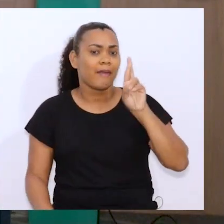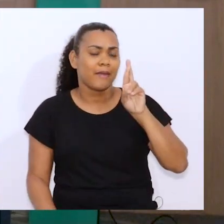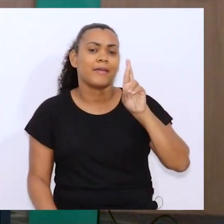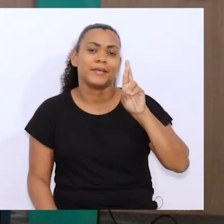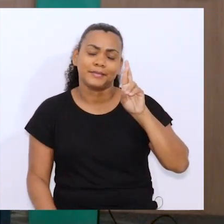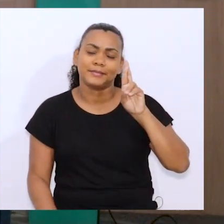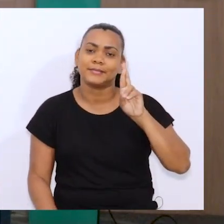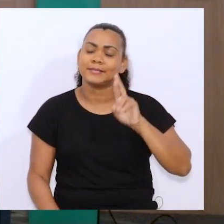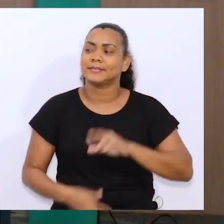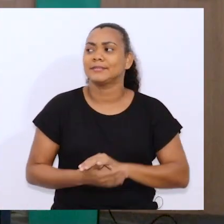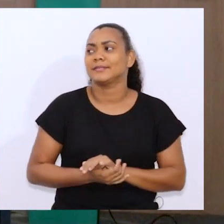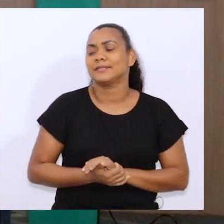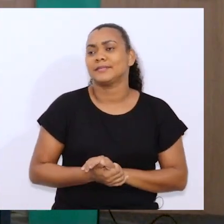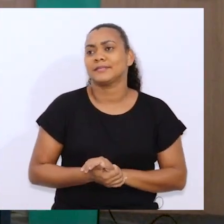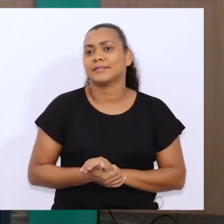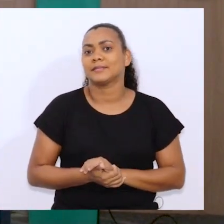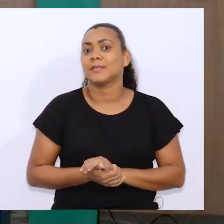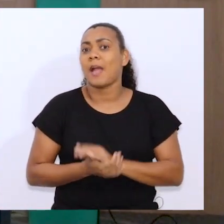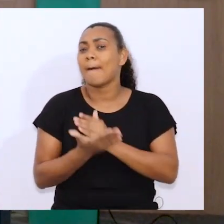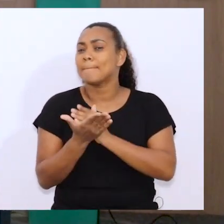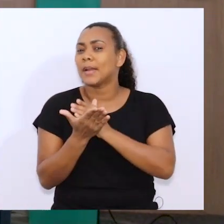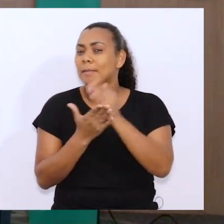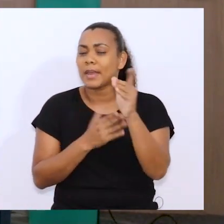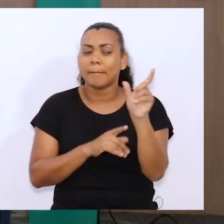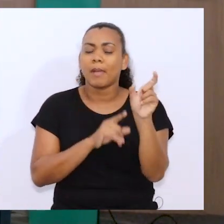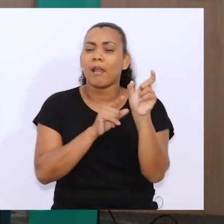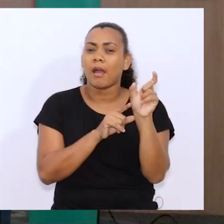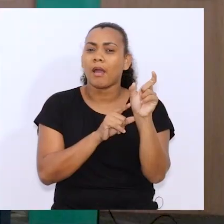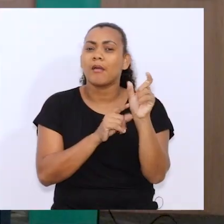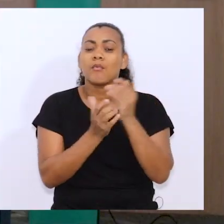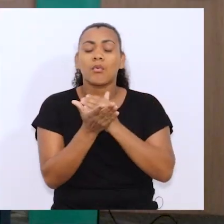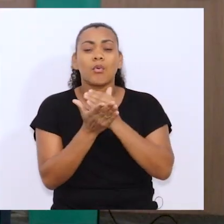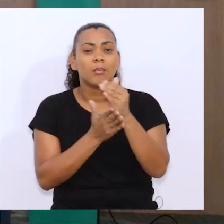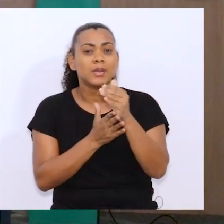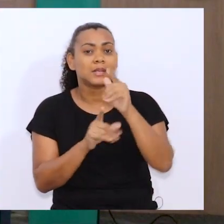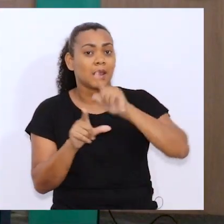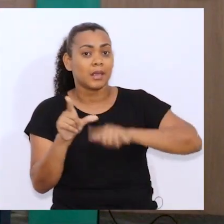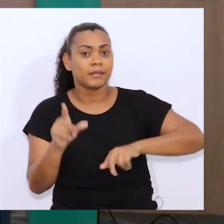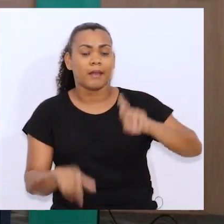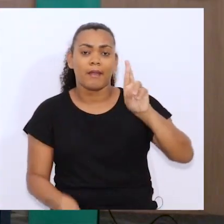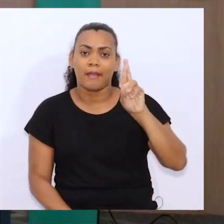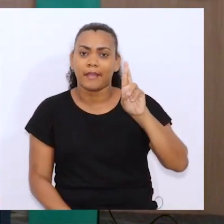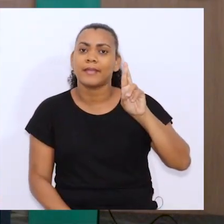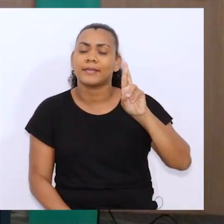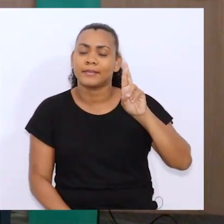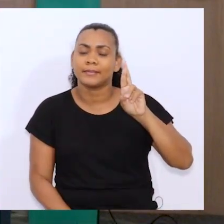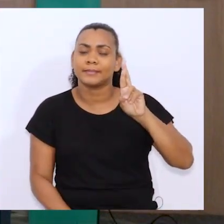R. Então, a primeira palavra inicia-se com a letra